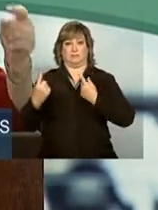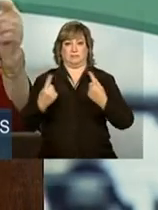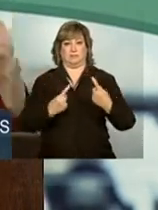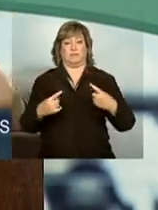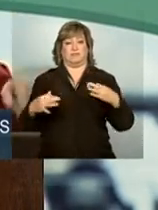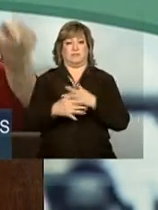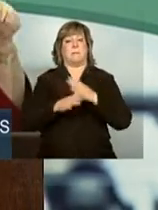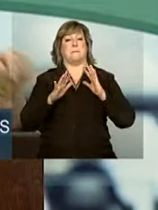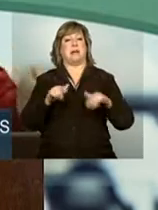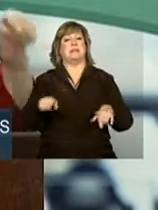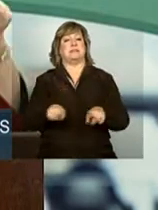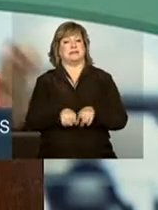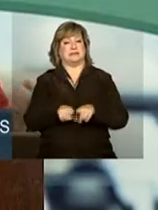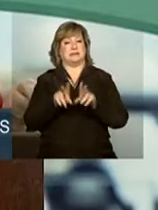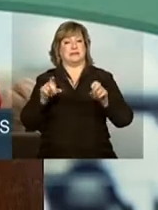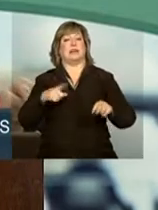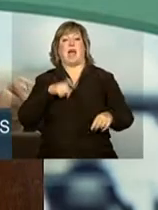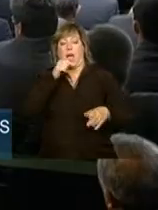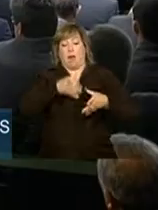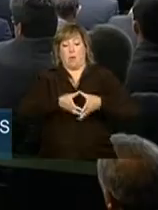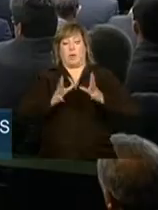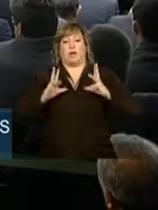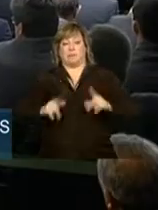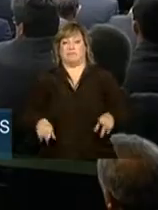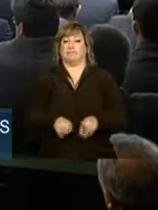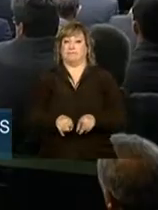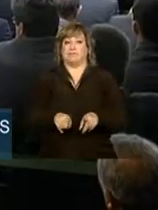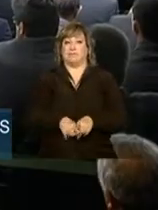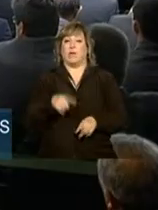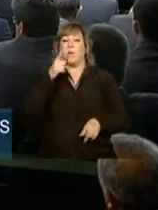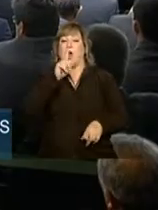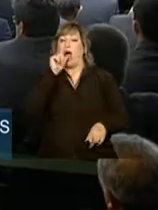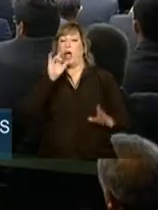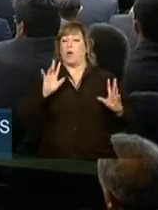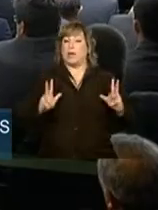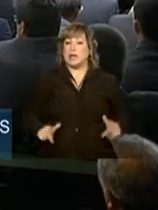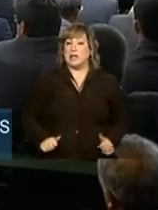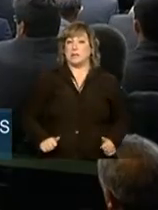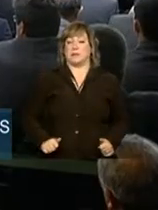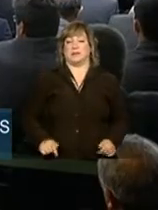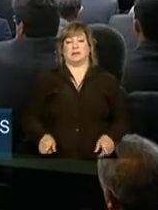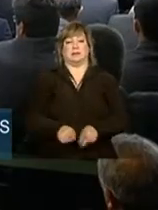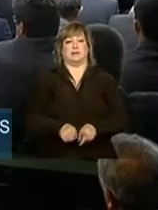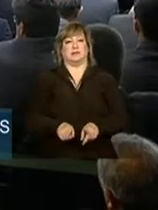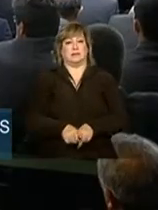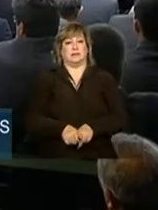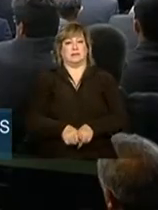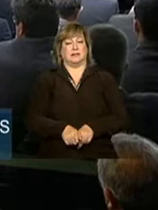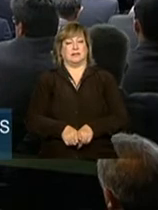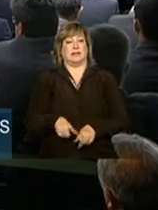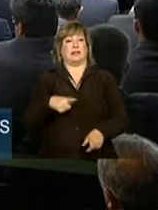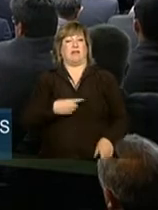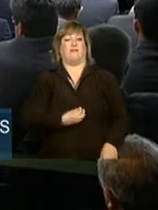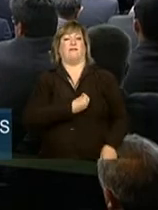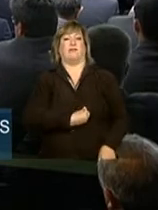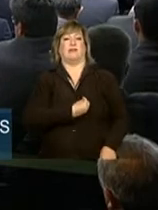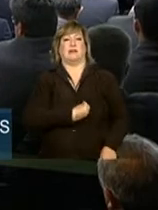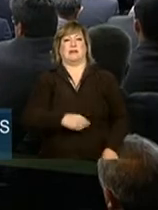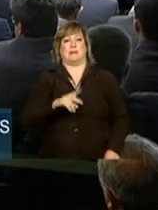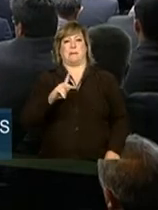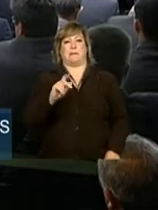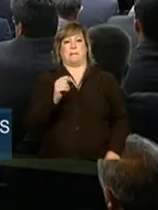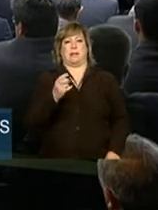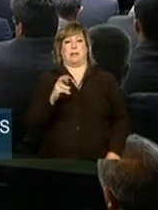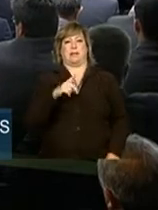a questão urbana também é saneamento, é acesso à água, é ter um padrão de vida nas